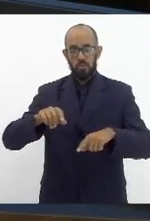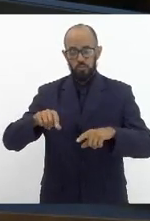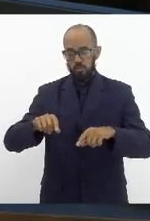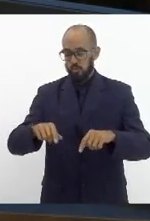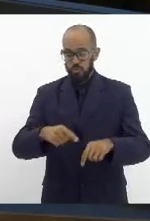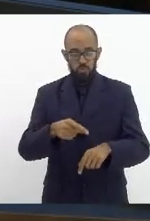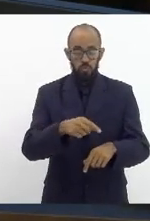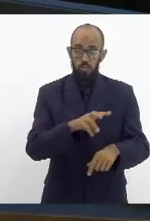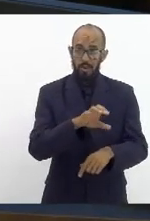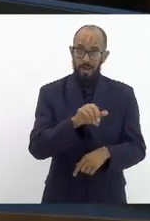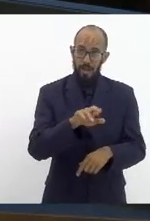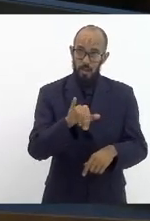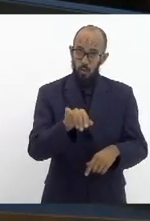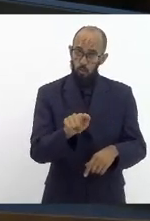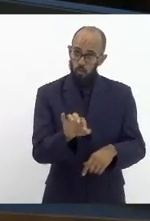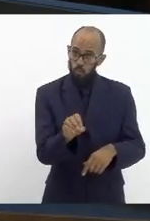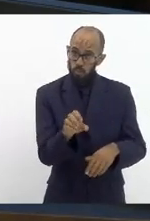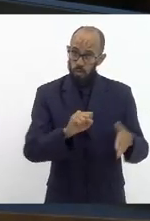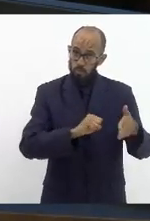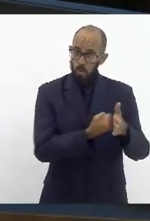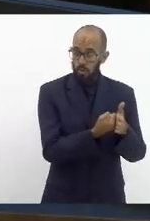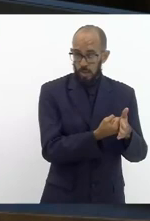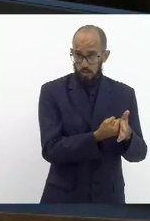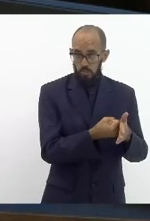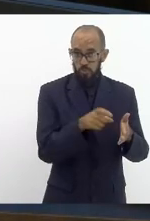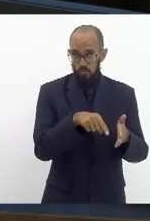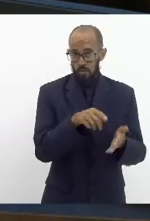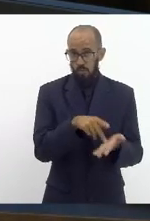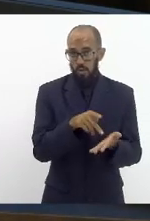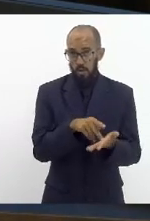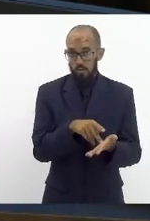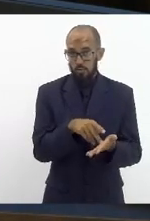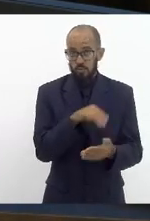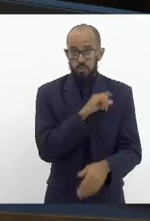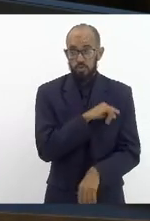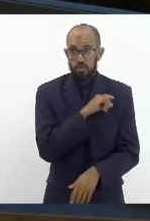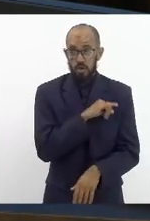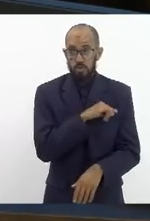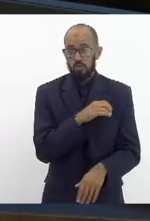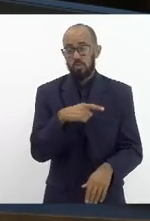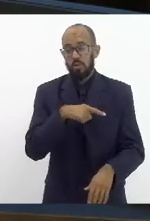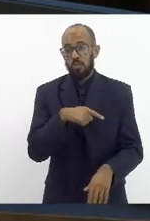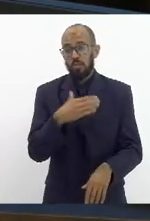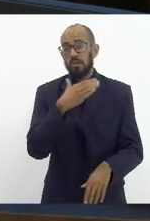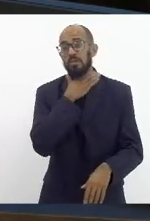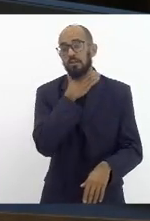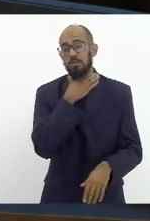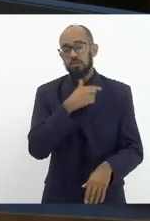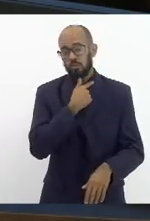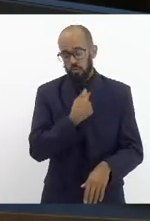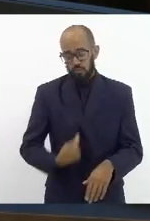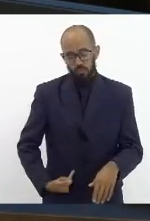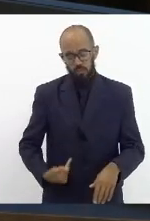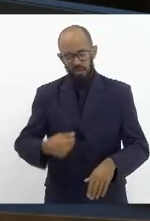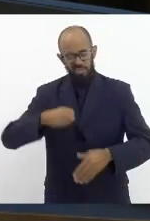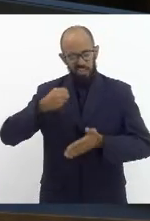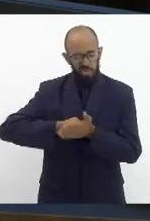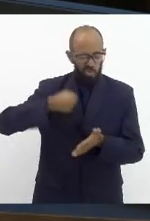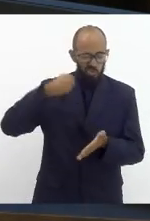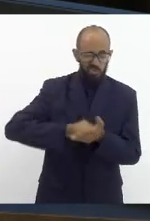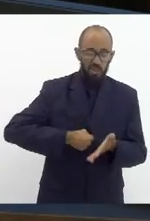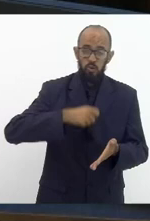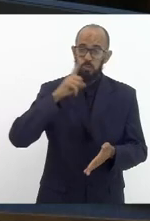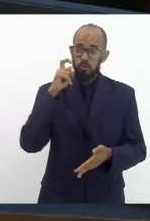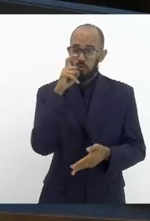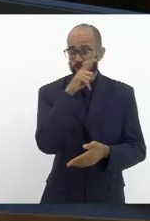pública. Isso é um fato. O Rio de Janeiro vive uma crise que o atual governo está conseguindo, aos trancos e barrancos, sair dessa